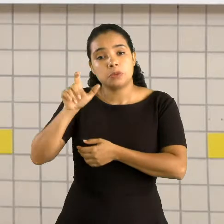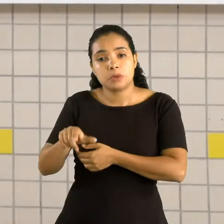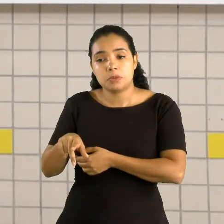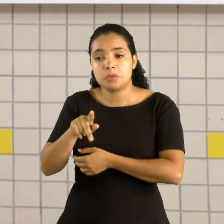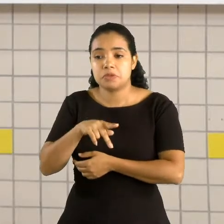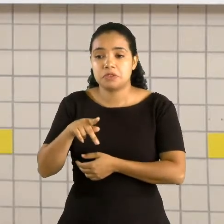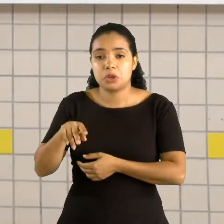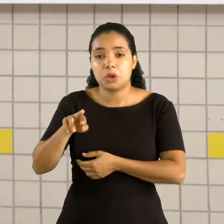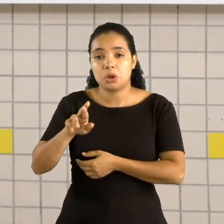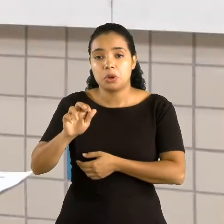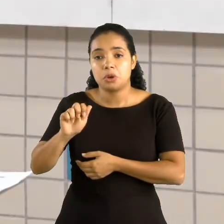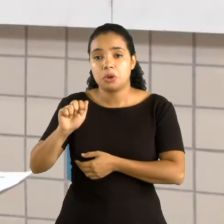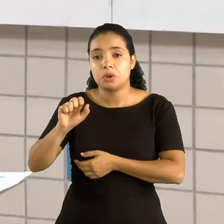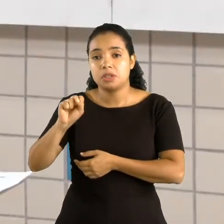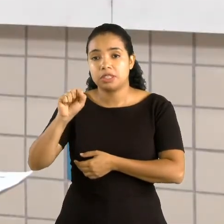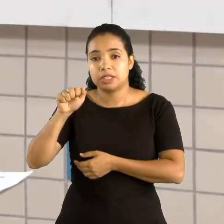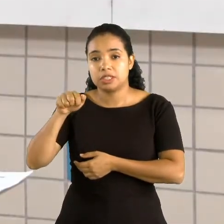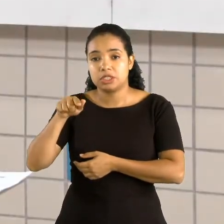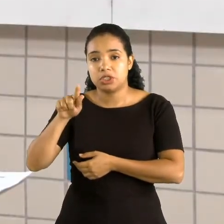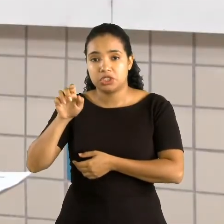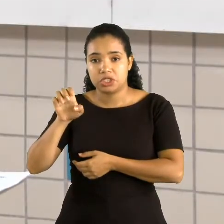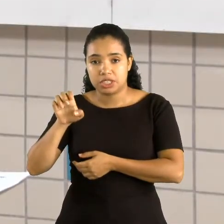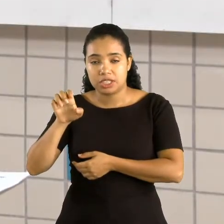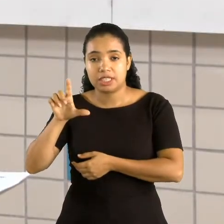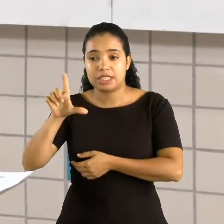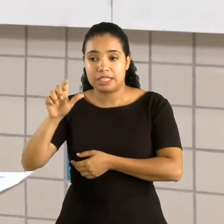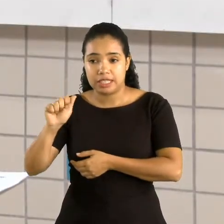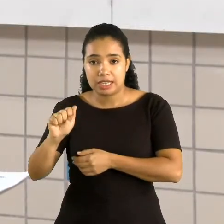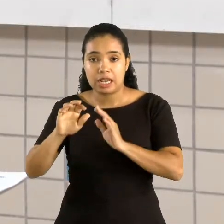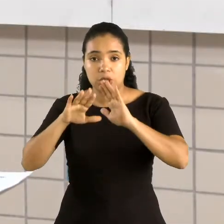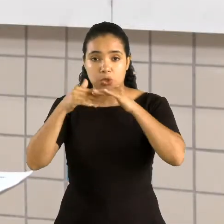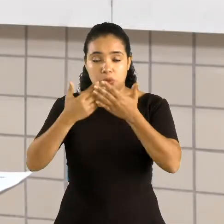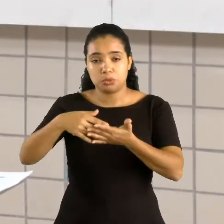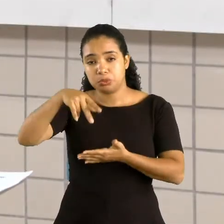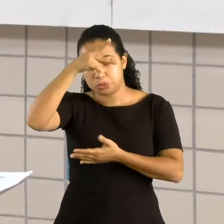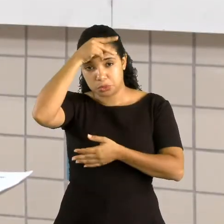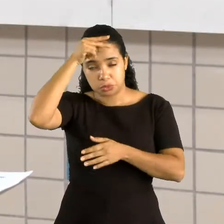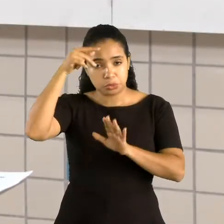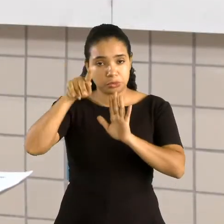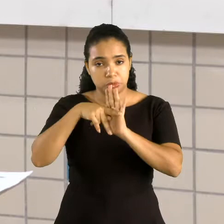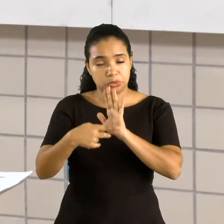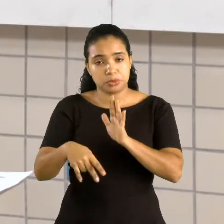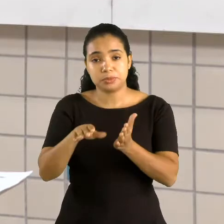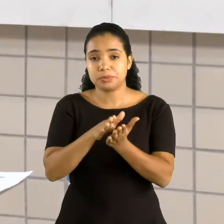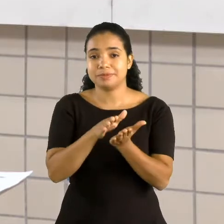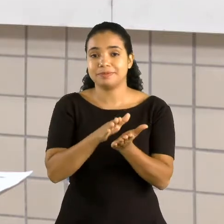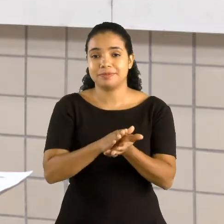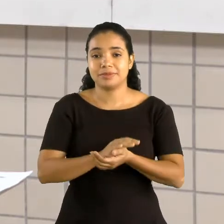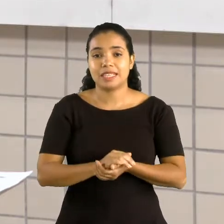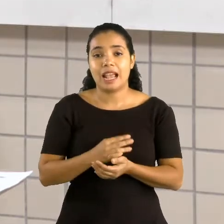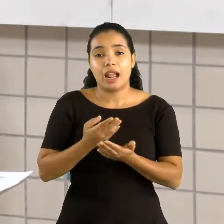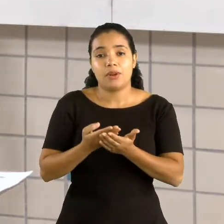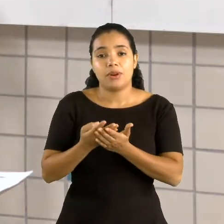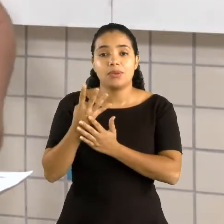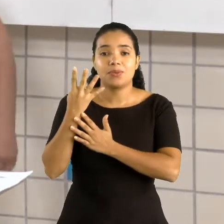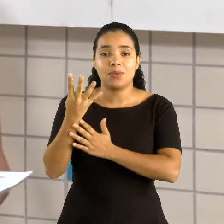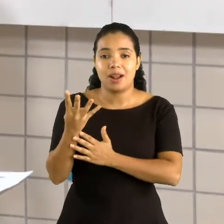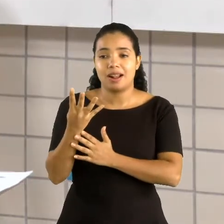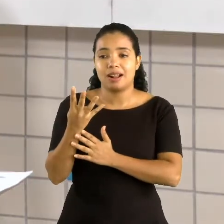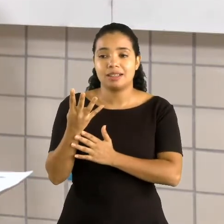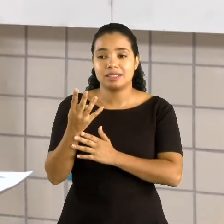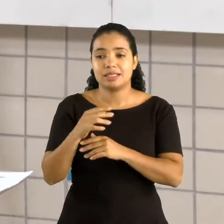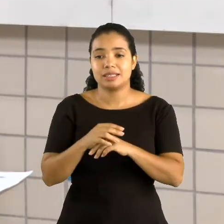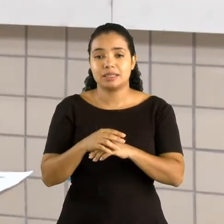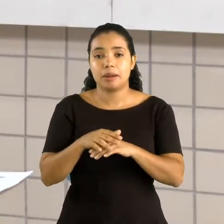sou a professora da Escola Eurídice e vou continuar a aula 4 com vocês hoje sobre forma,